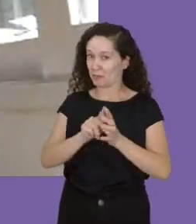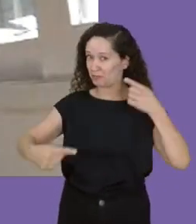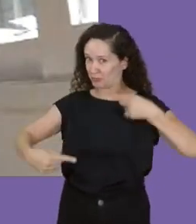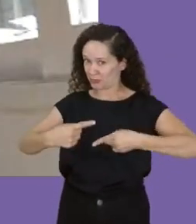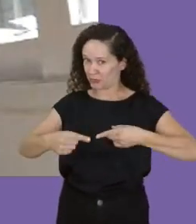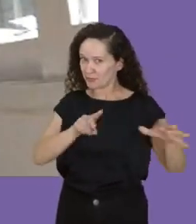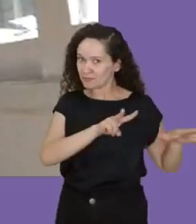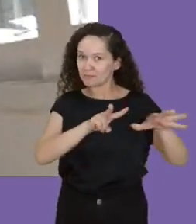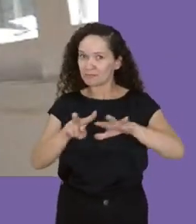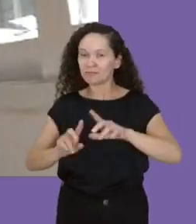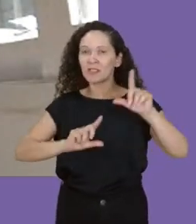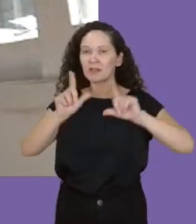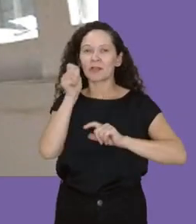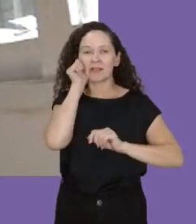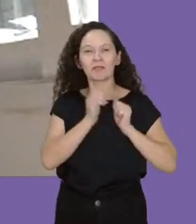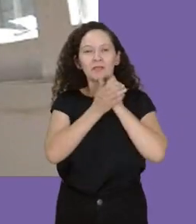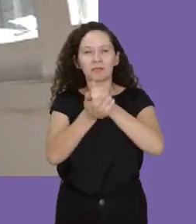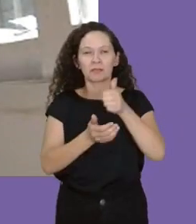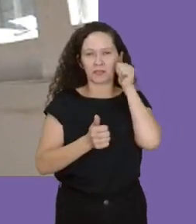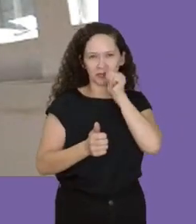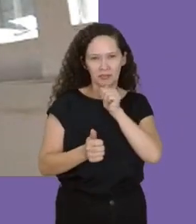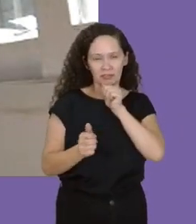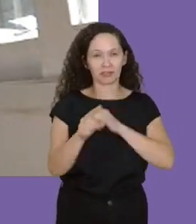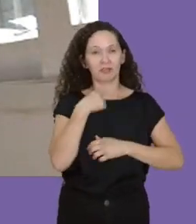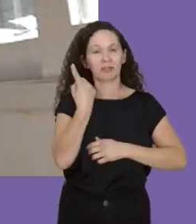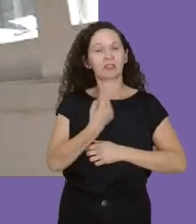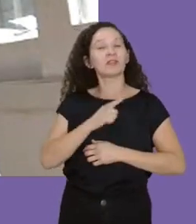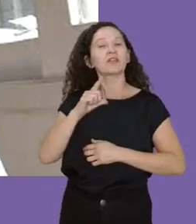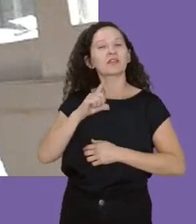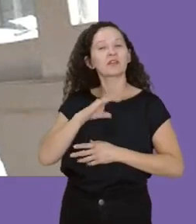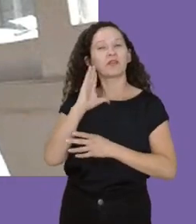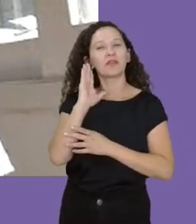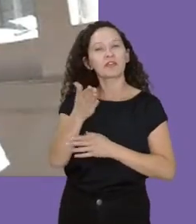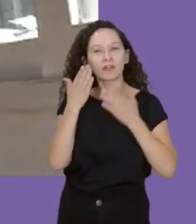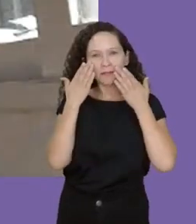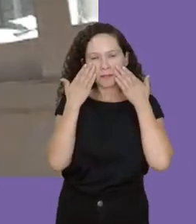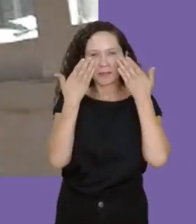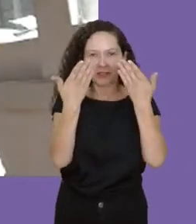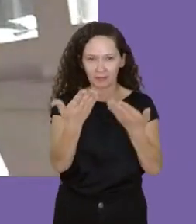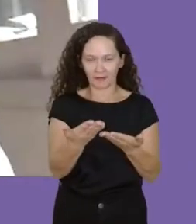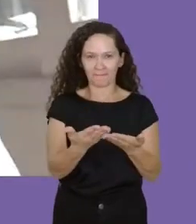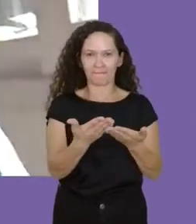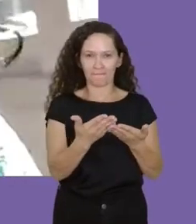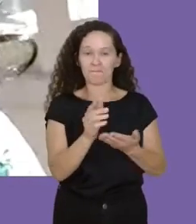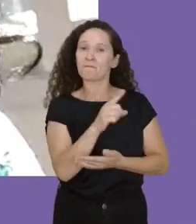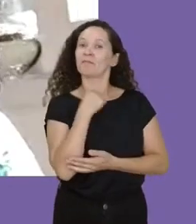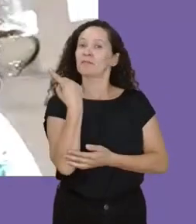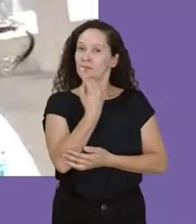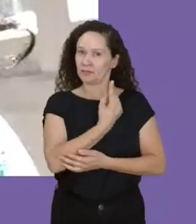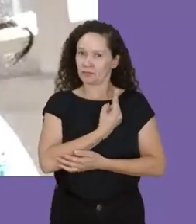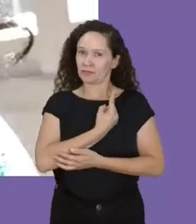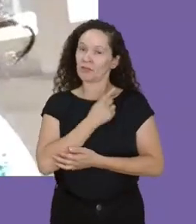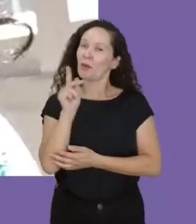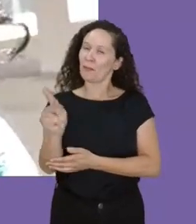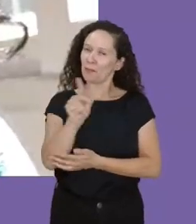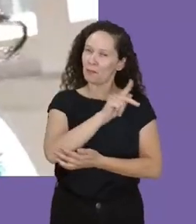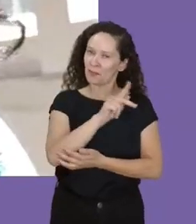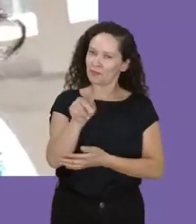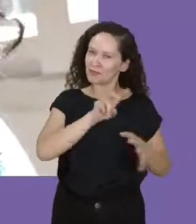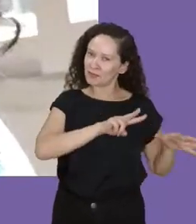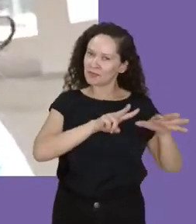Essa semana na TV Elas por Elas, a gente teve a nossa professora